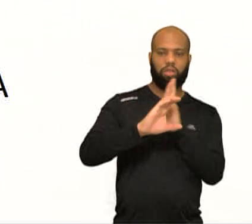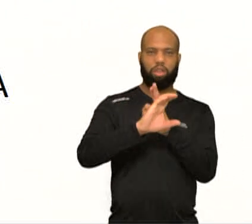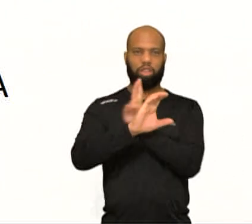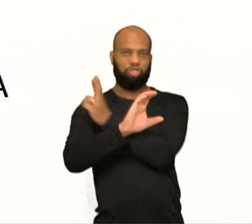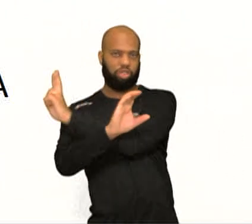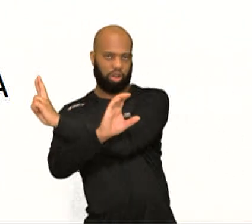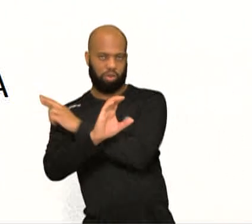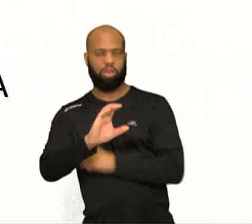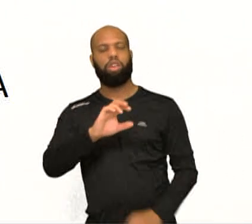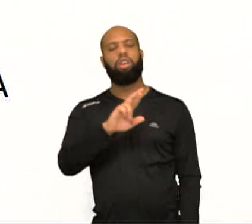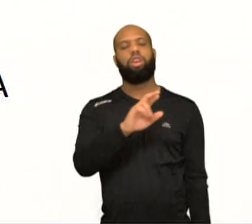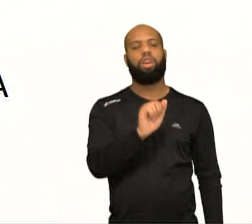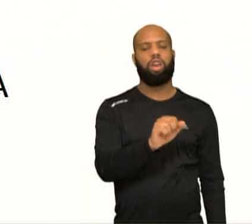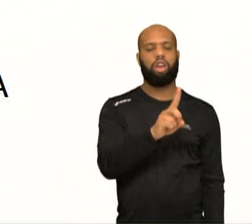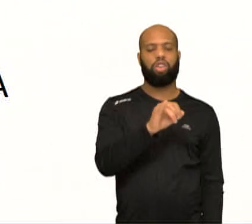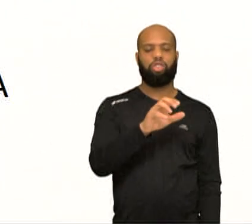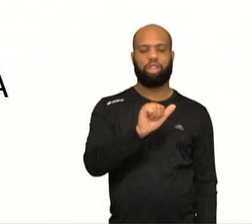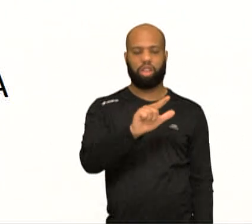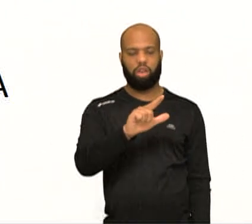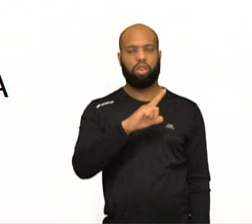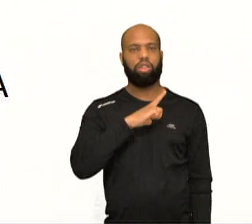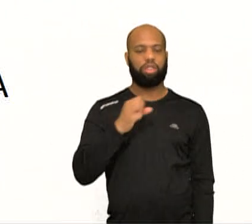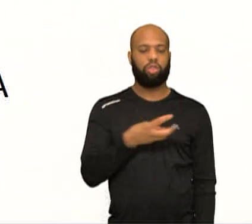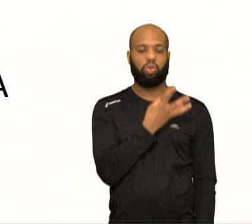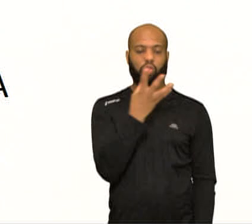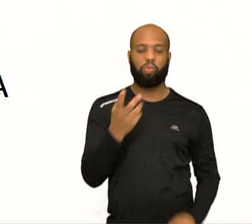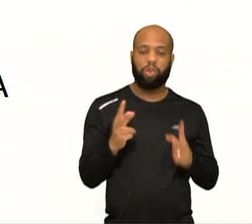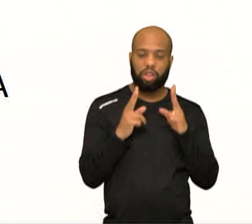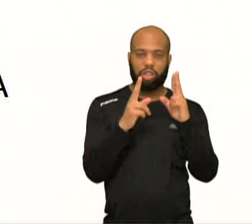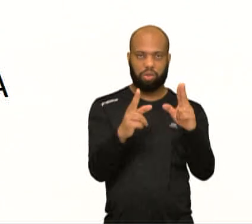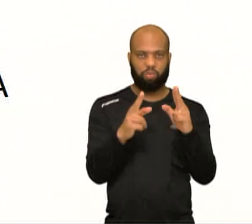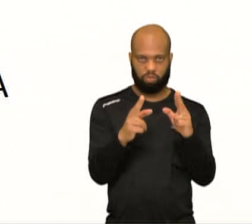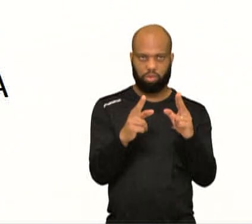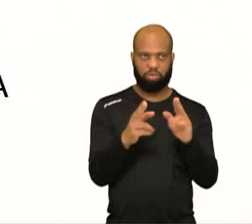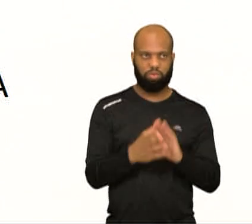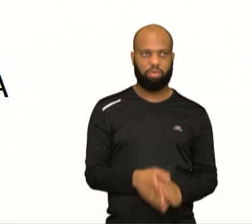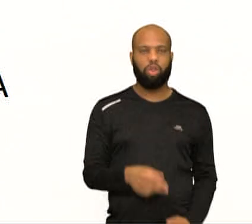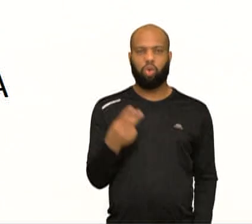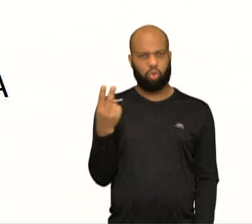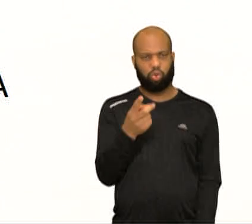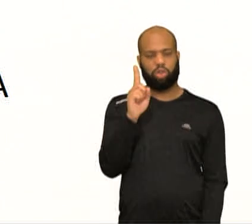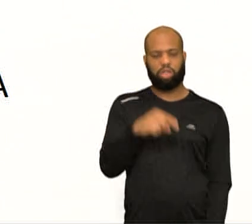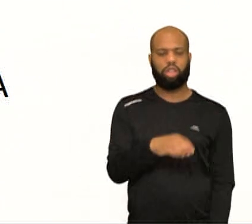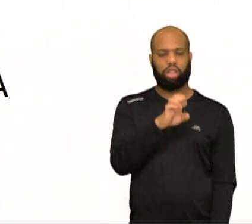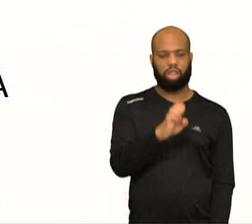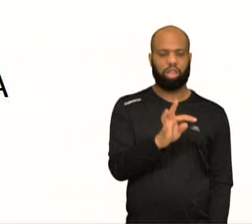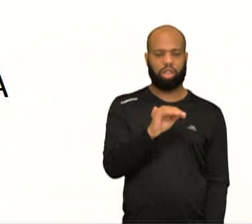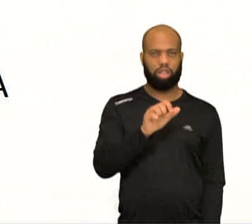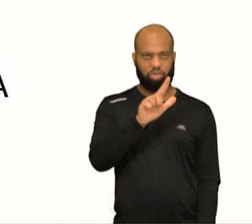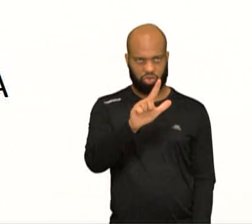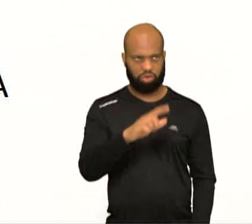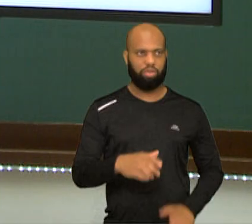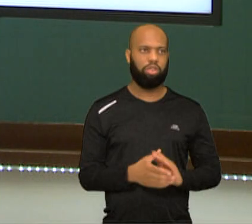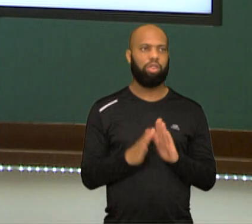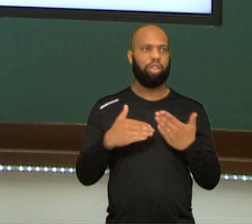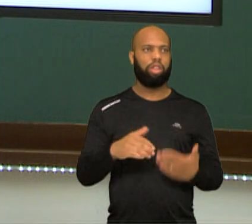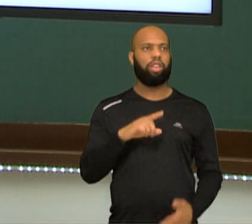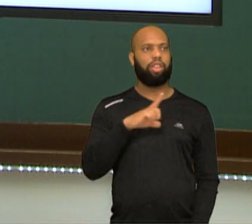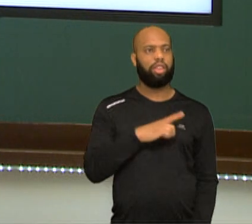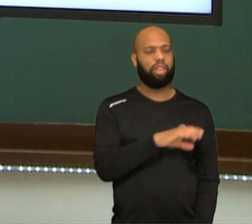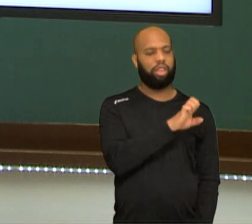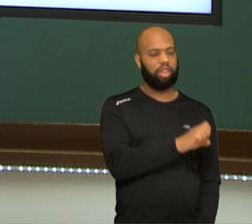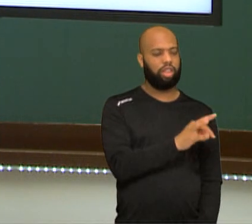lá. Os dois radicais de mesmo número de carbonos, etil e etil. Então, vai ser etil,